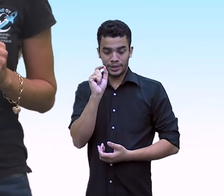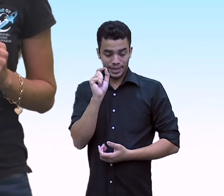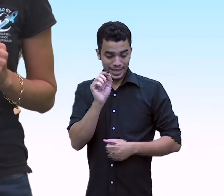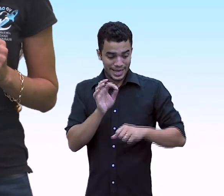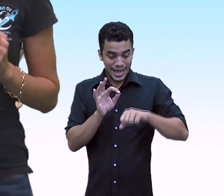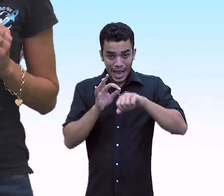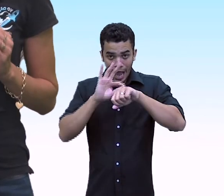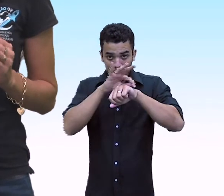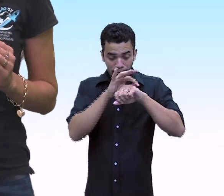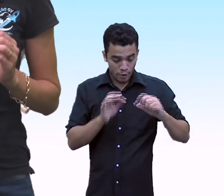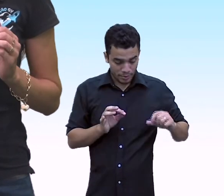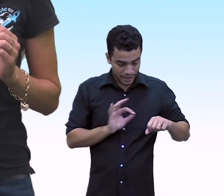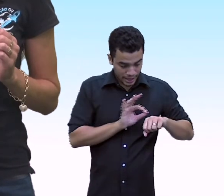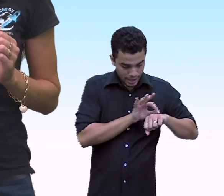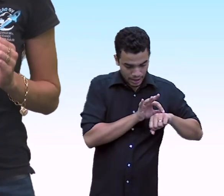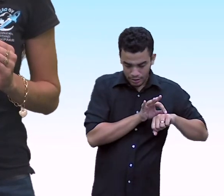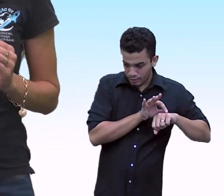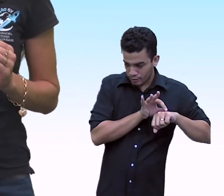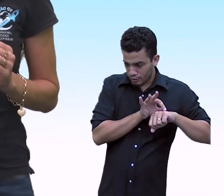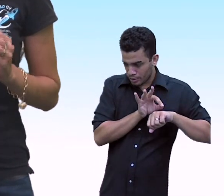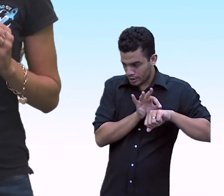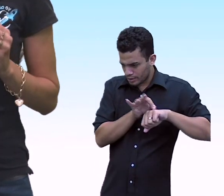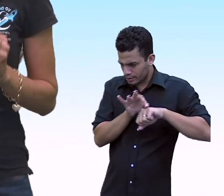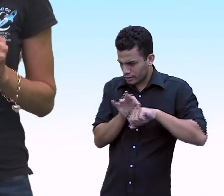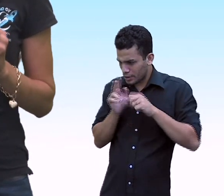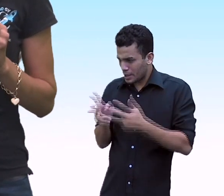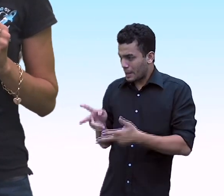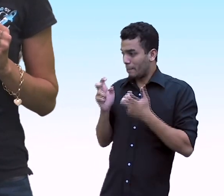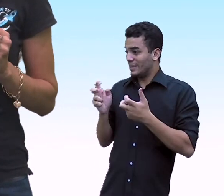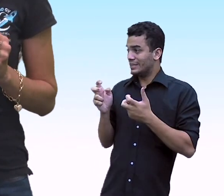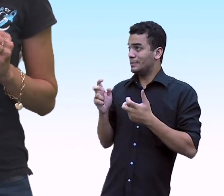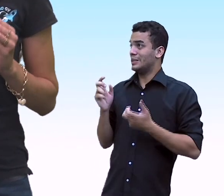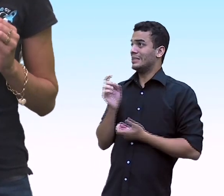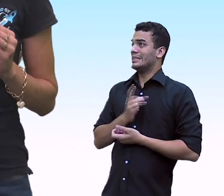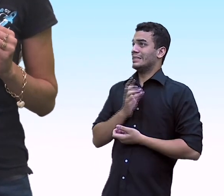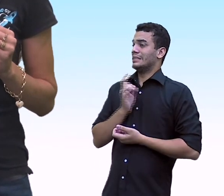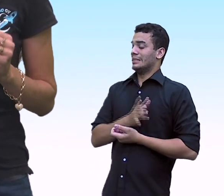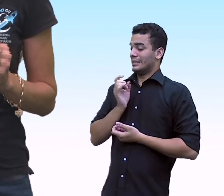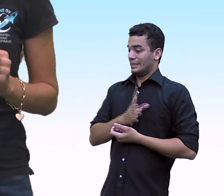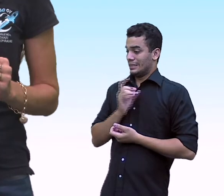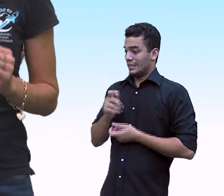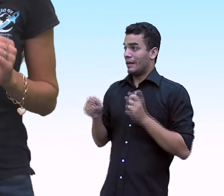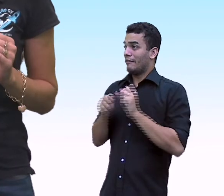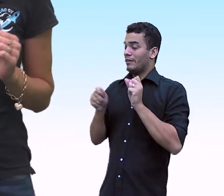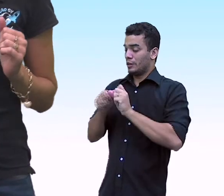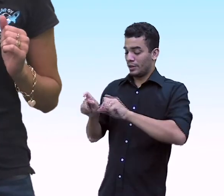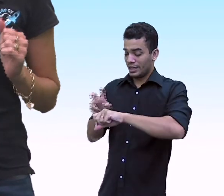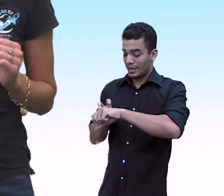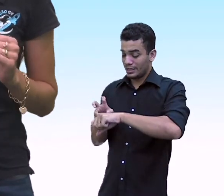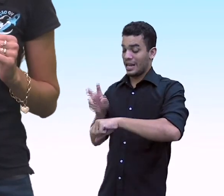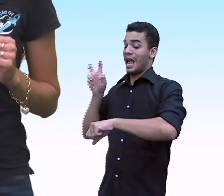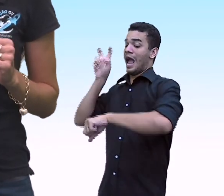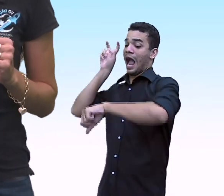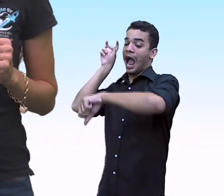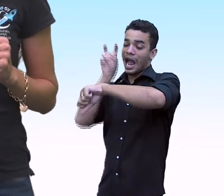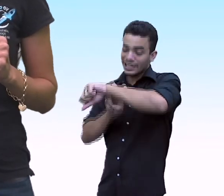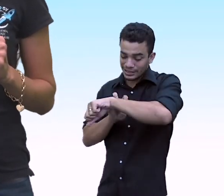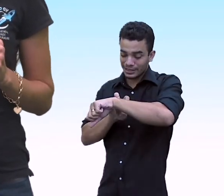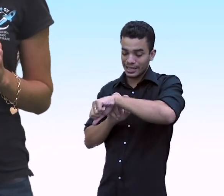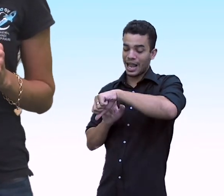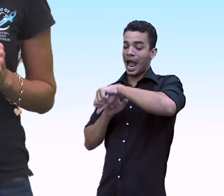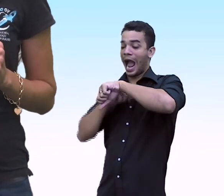o perigo que sua benfeitora corria, imediatamente picou com força o tornozelo